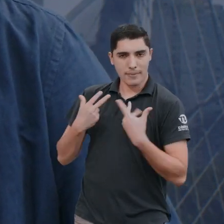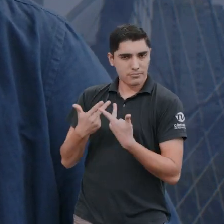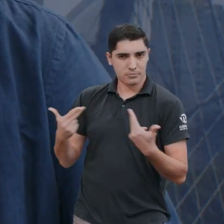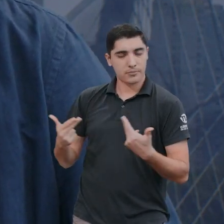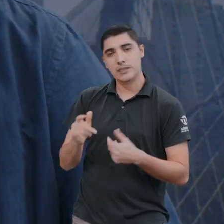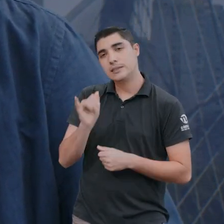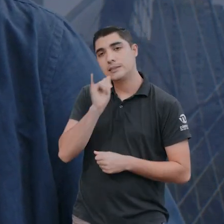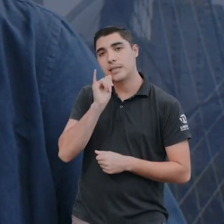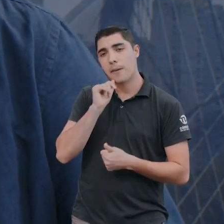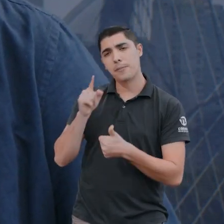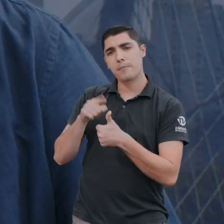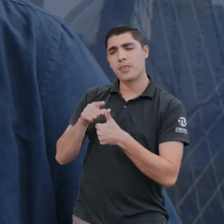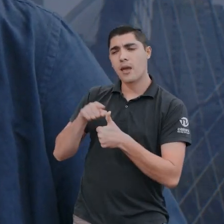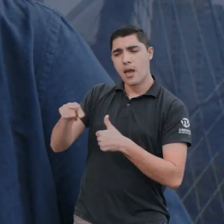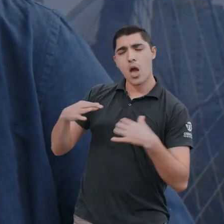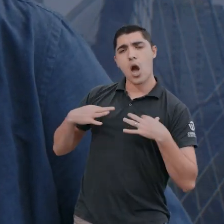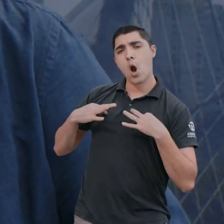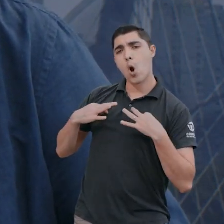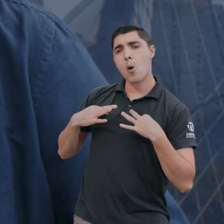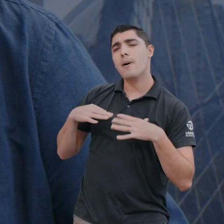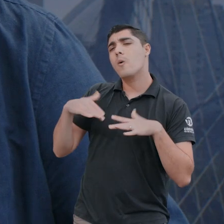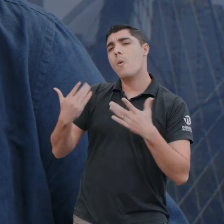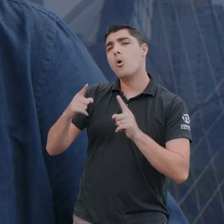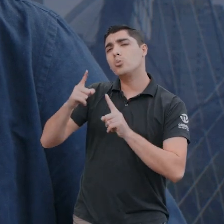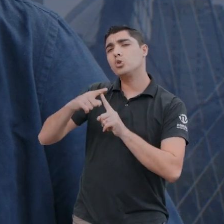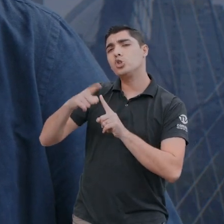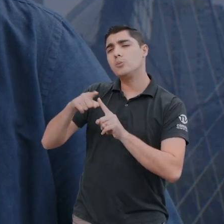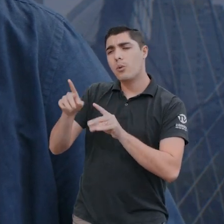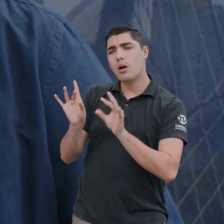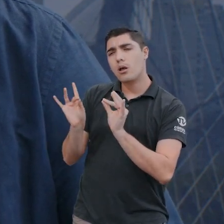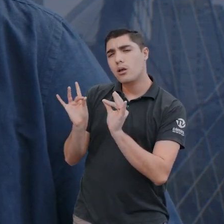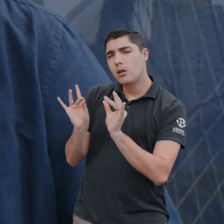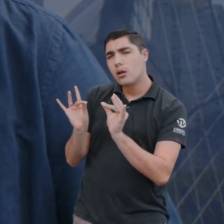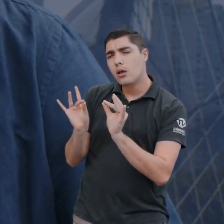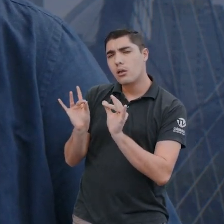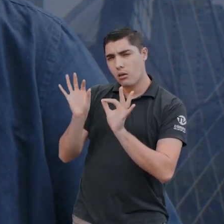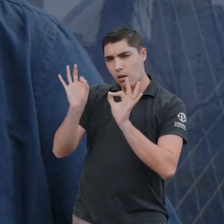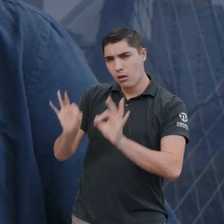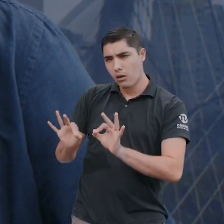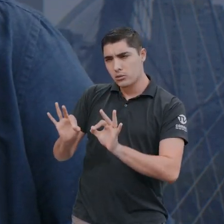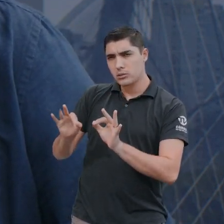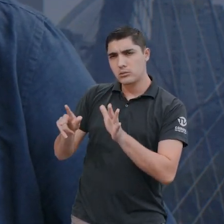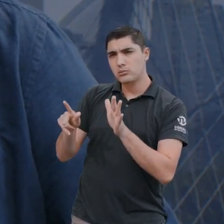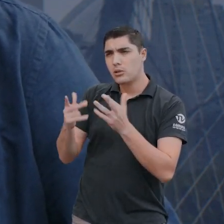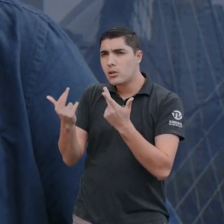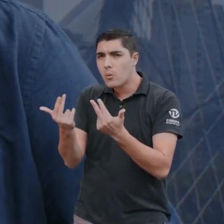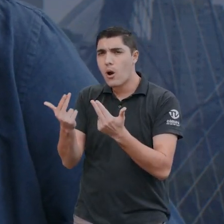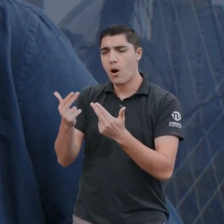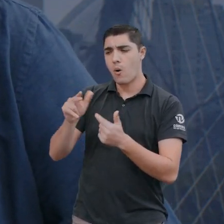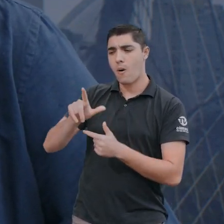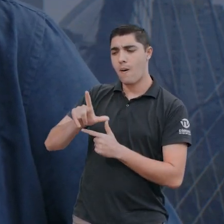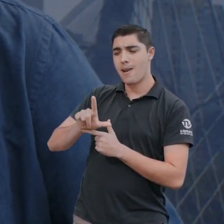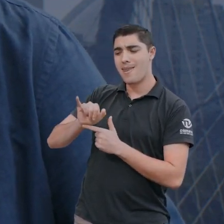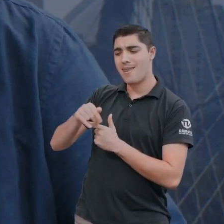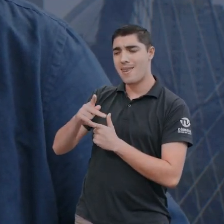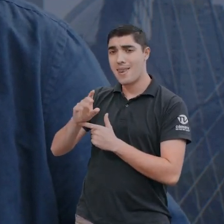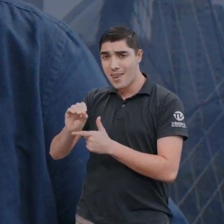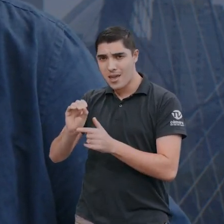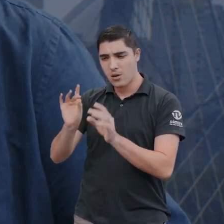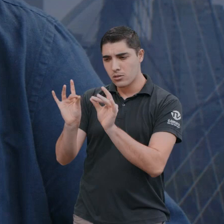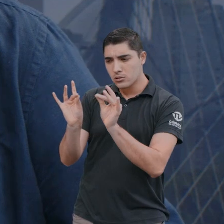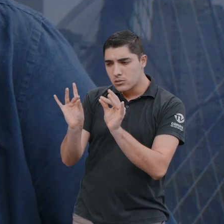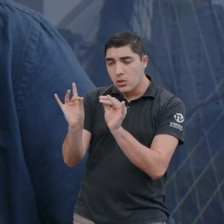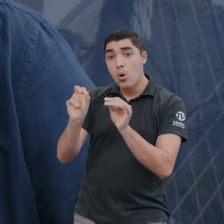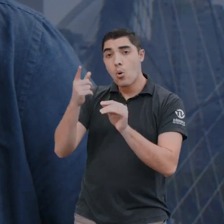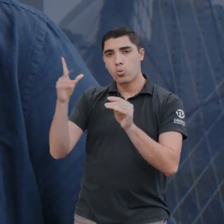peça, né? Algumas delas são: do que é feita a minha roupa? Então, ela é de um tecido orgânico, como o linho, a seda,